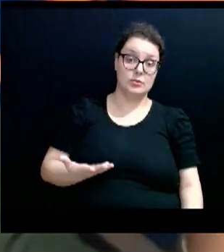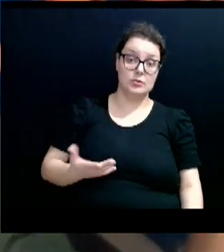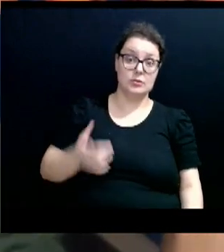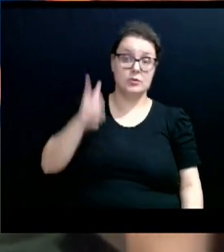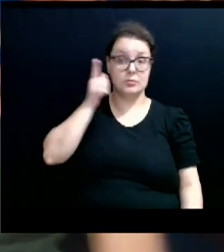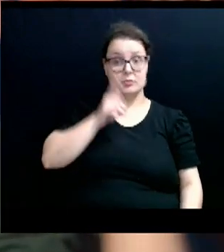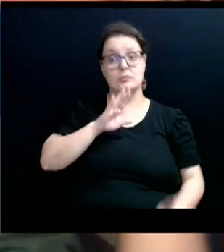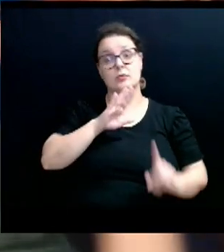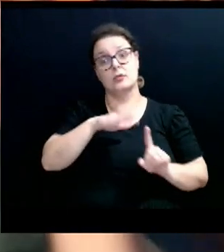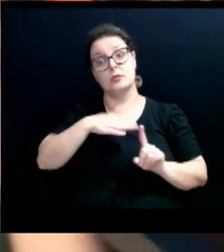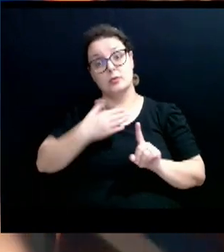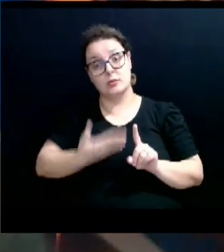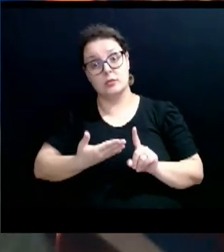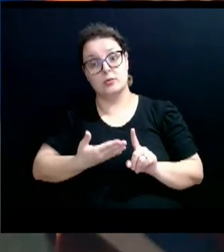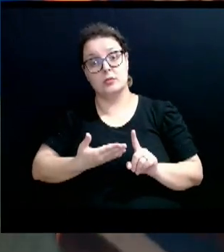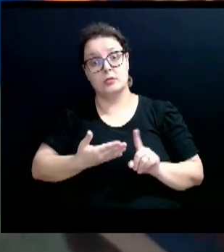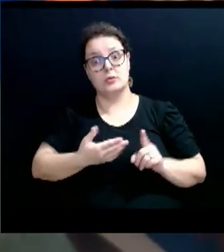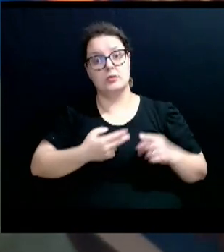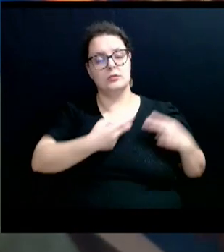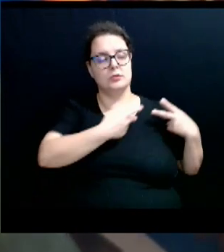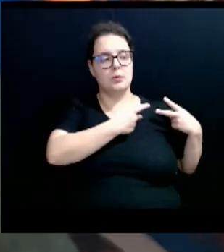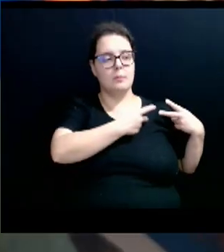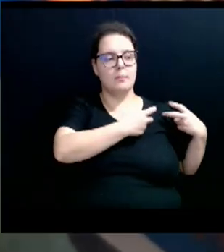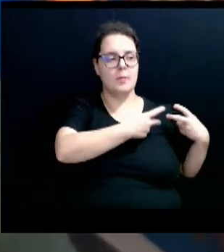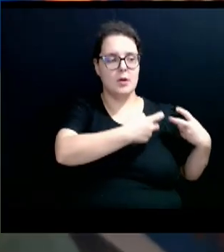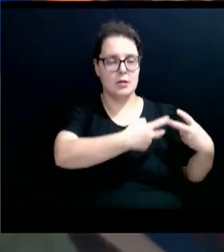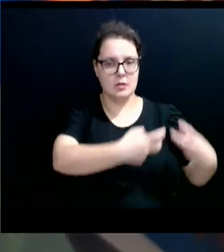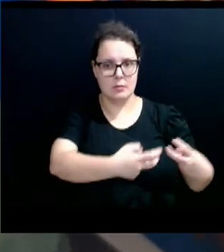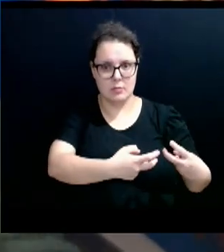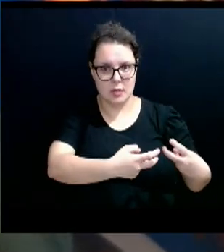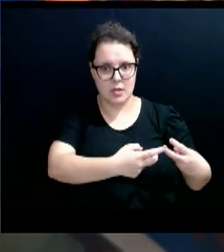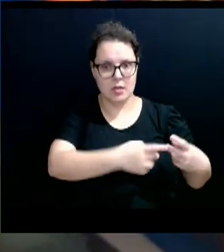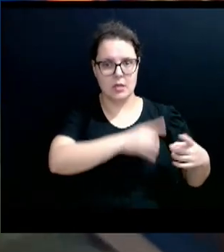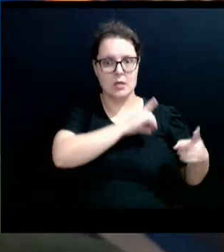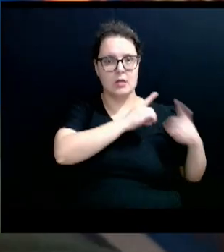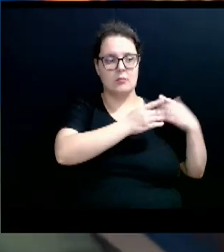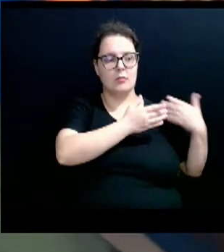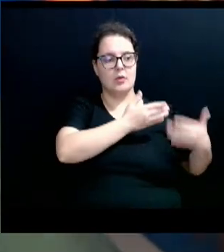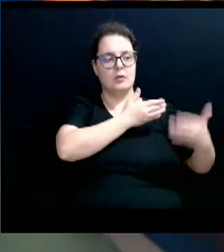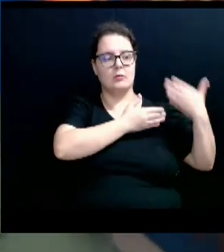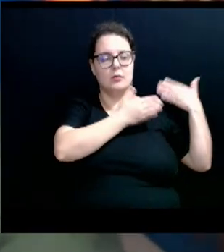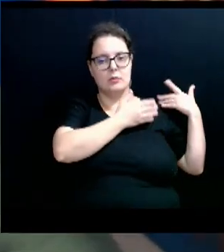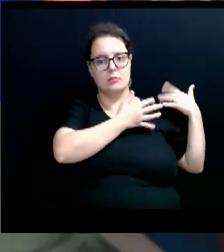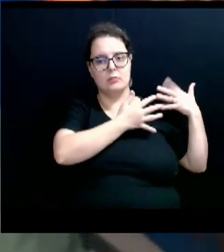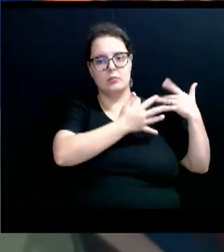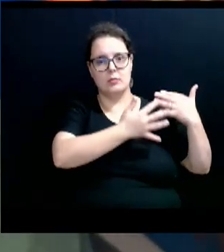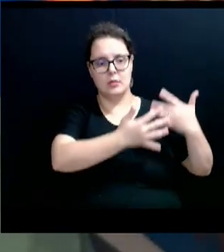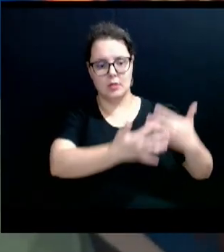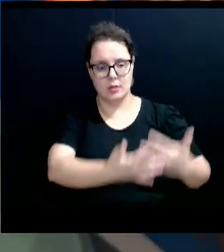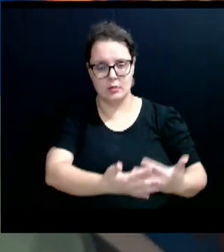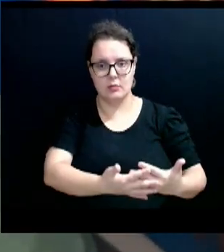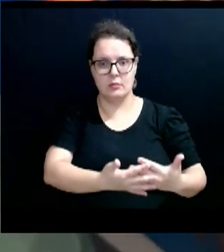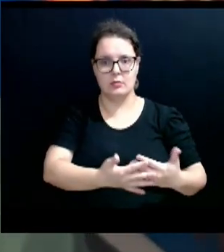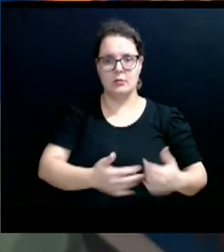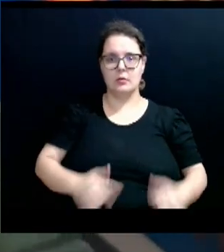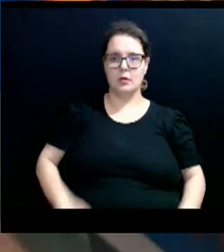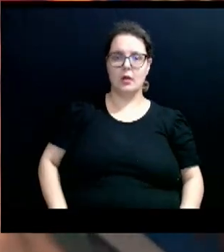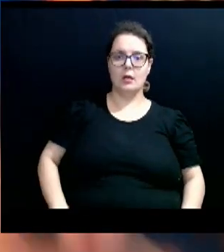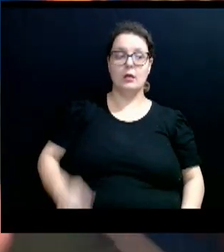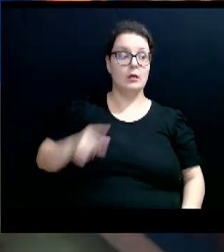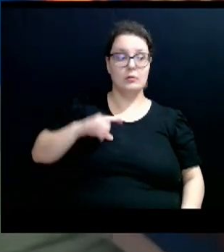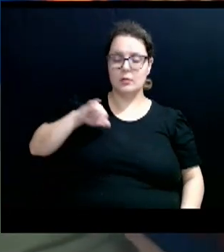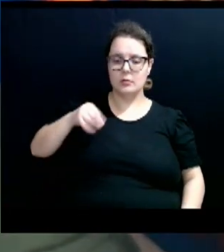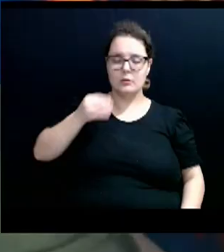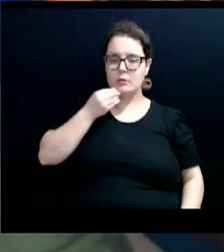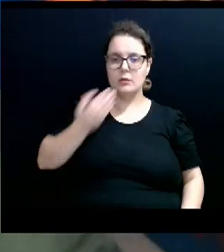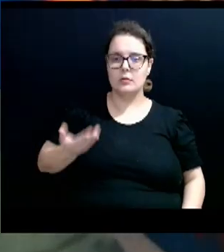você olhar toda essa dinâmica que veio lá de trás e, cara, eu tenho essa oportunidade. Eu tô